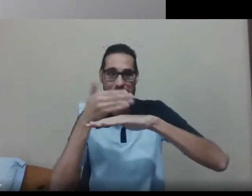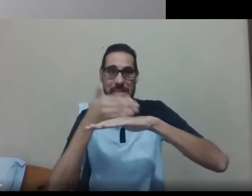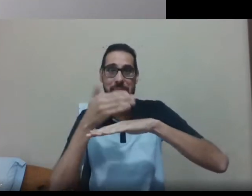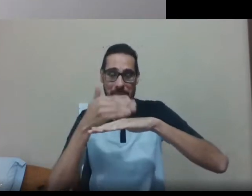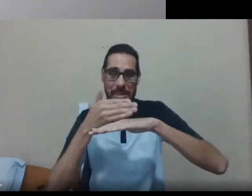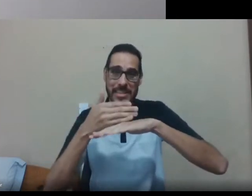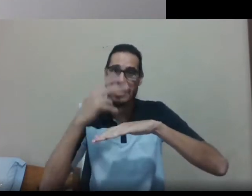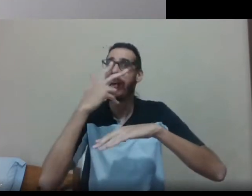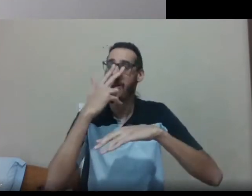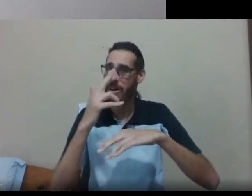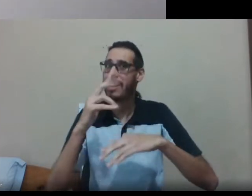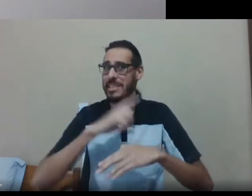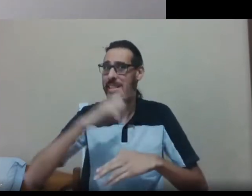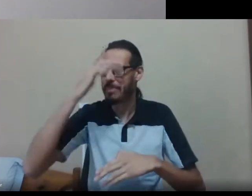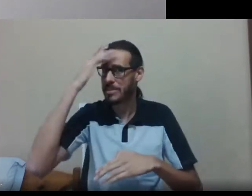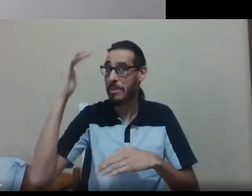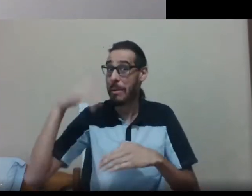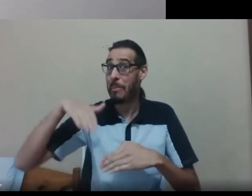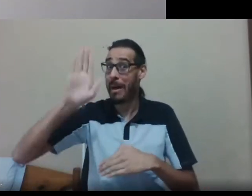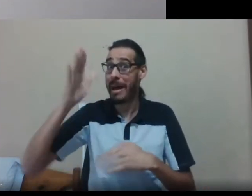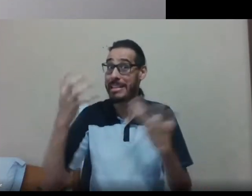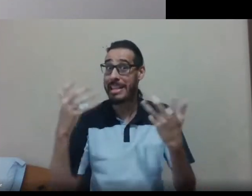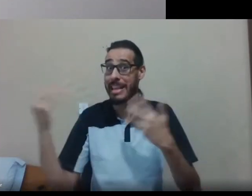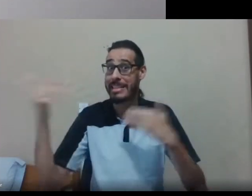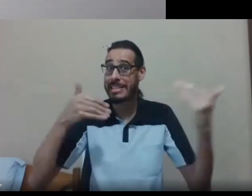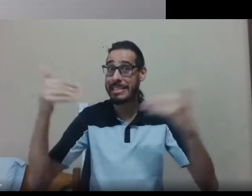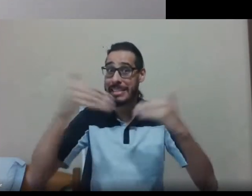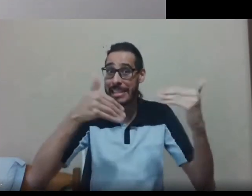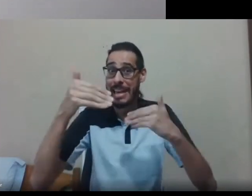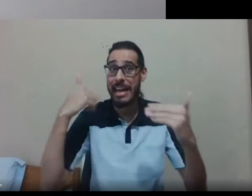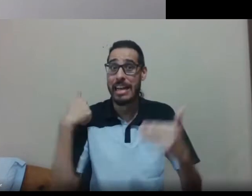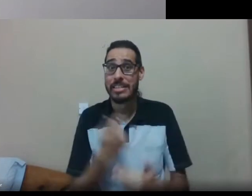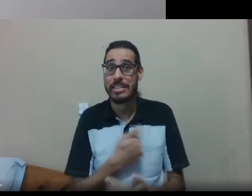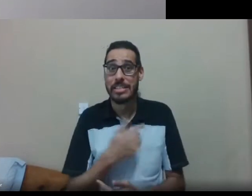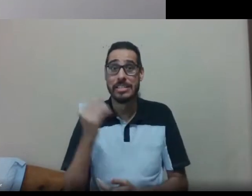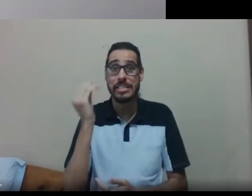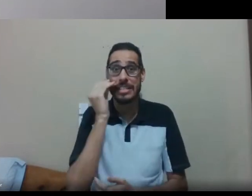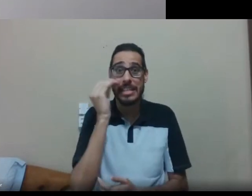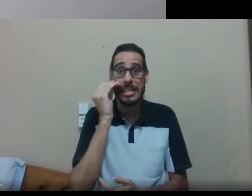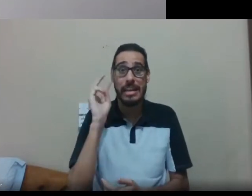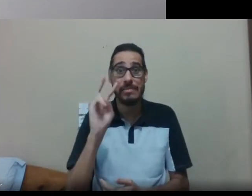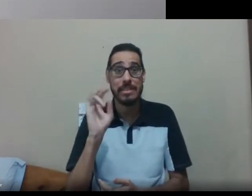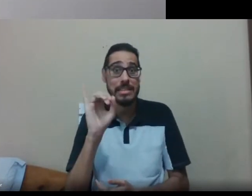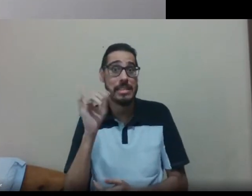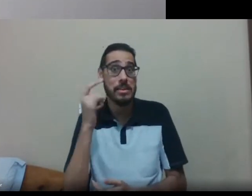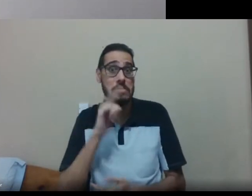também participem, ainda que não consiga